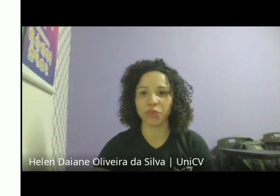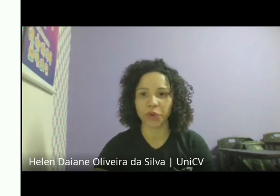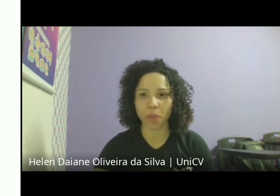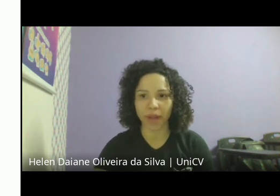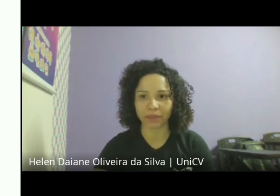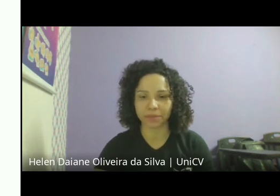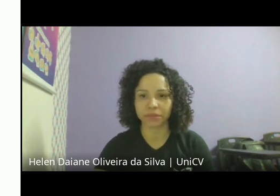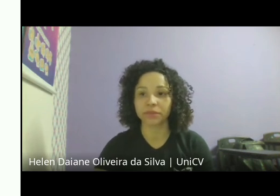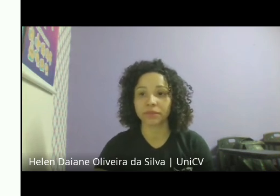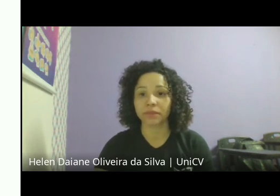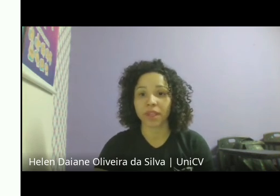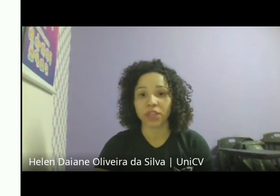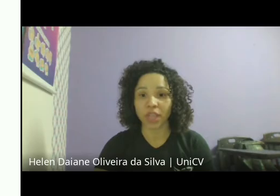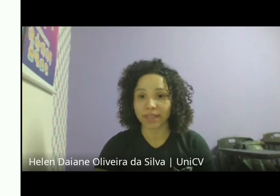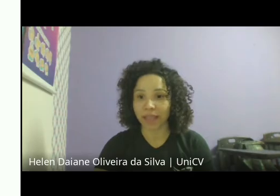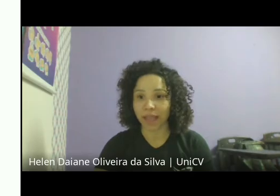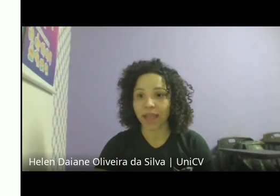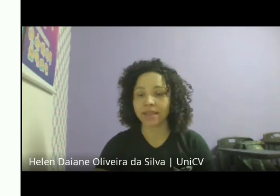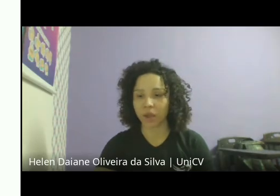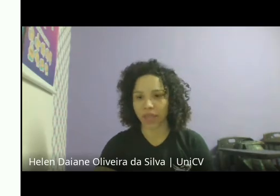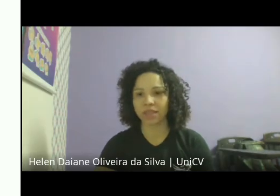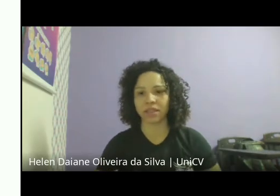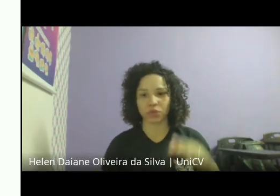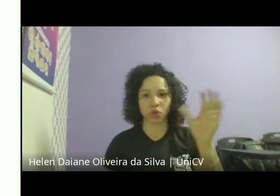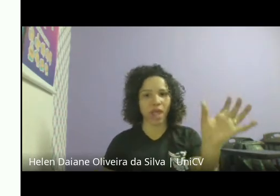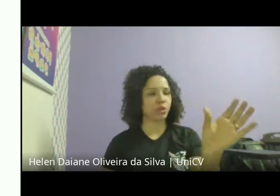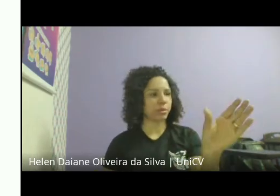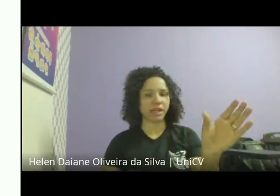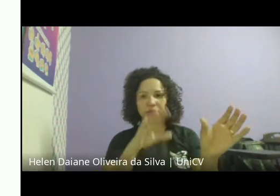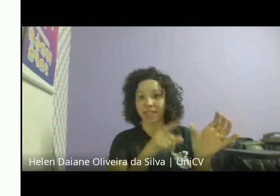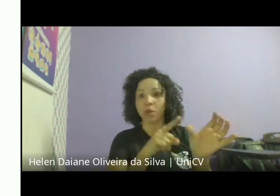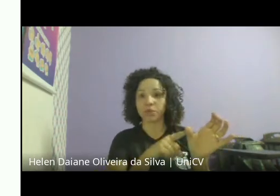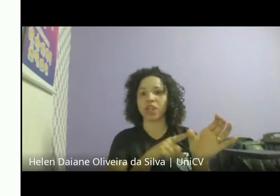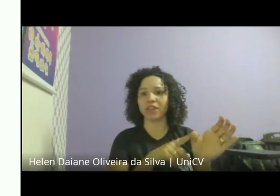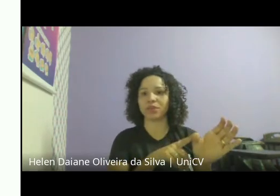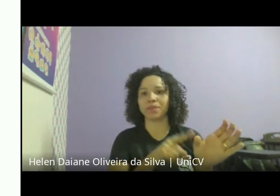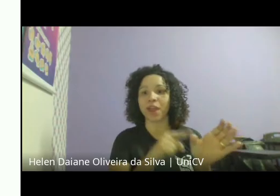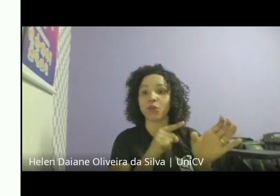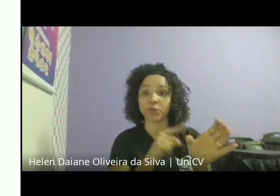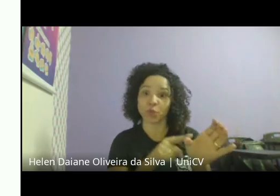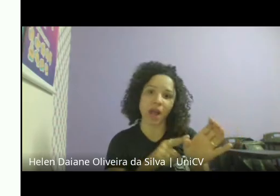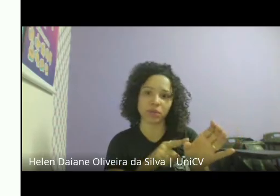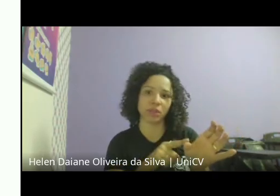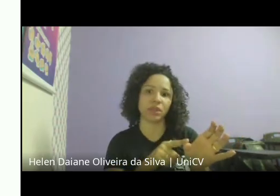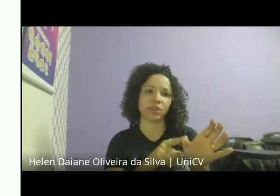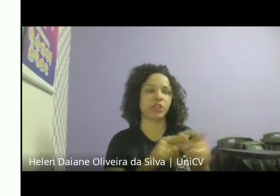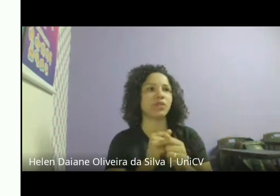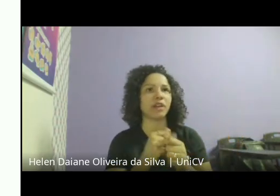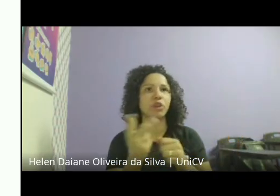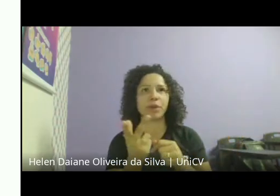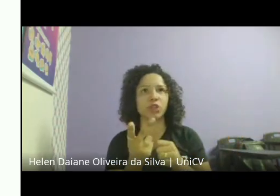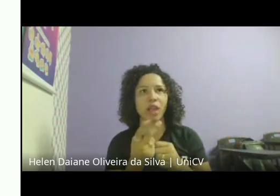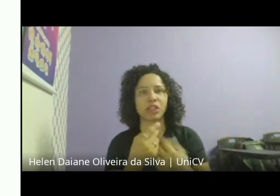Chocolate eu fui comprar. Jéssica, a sequência, chocolate primeiro, que é o objeto, que é o visual. Quando